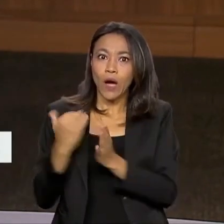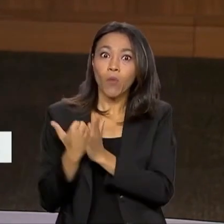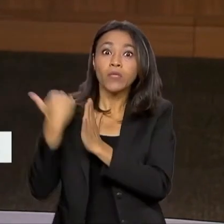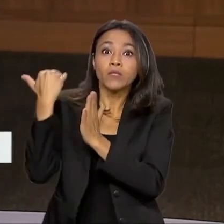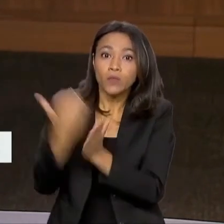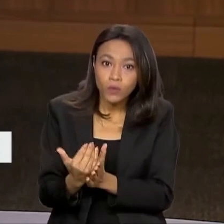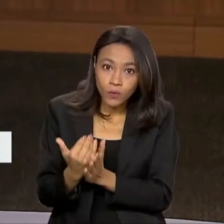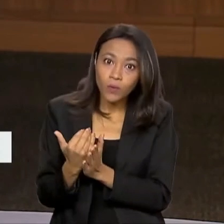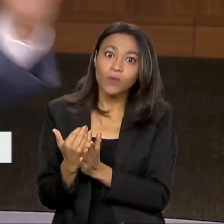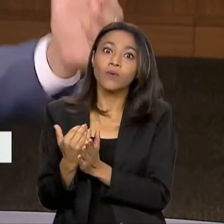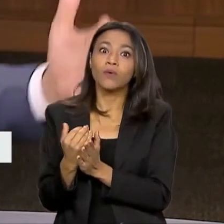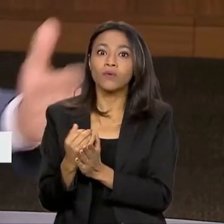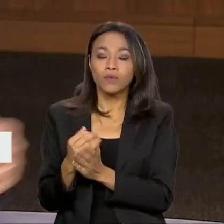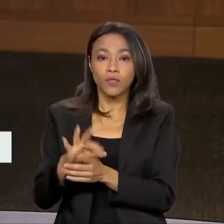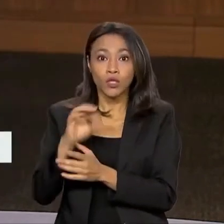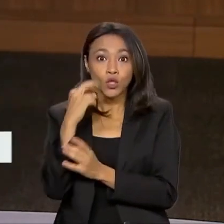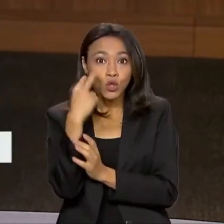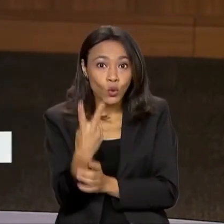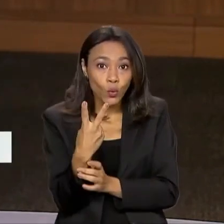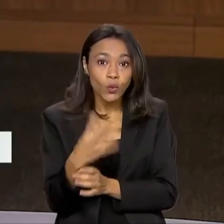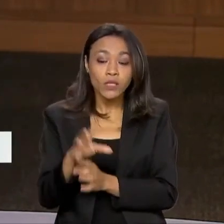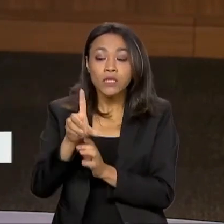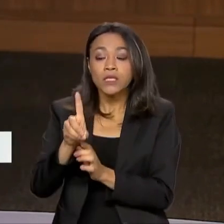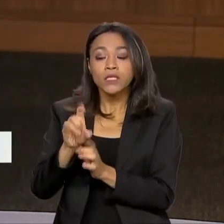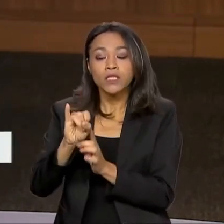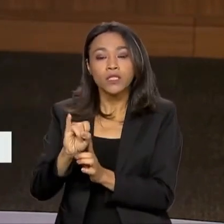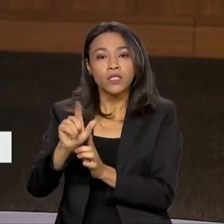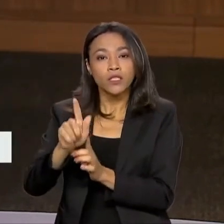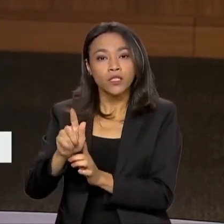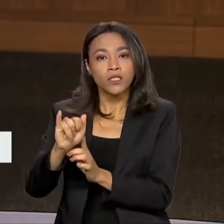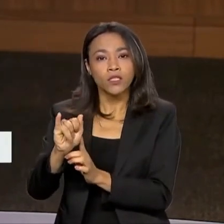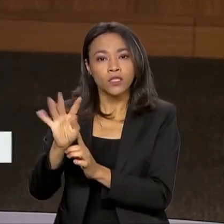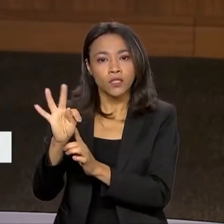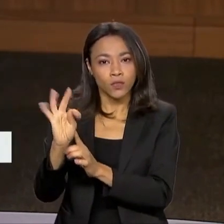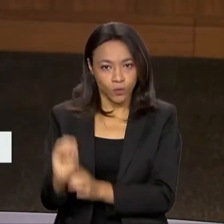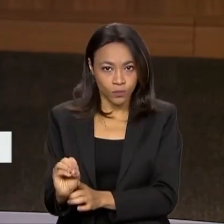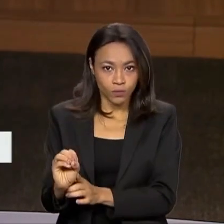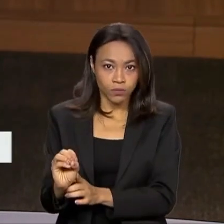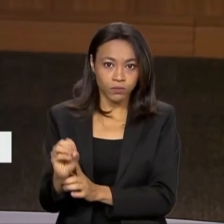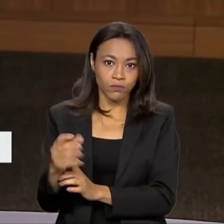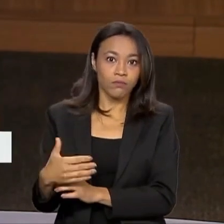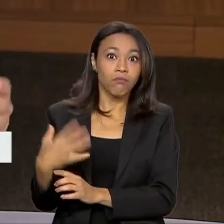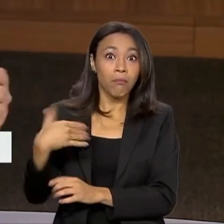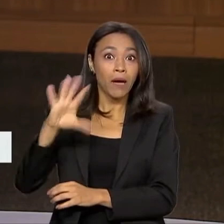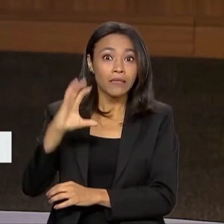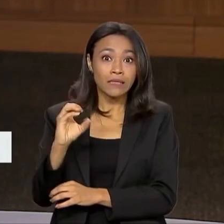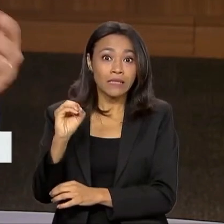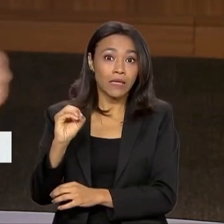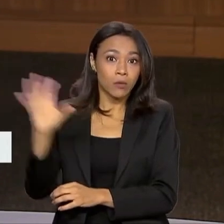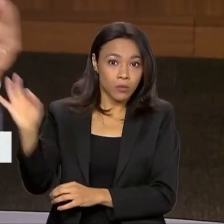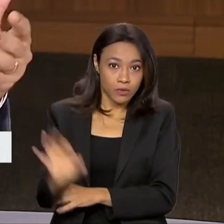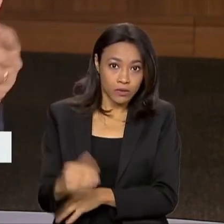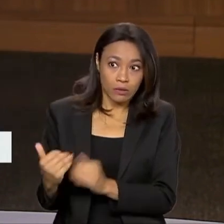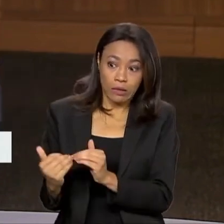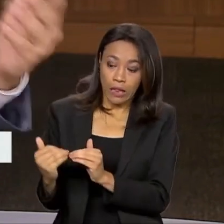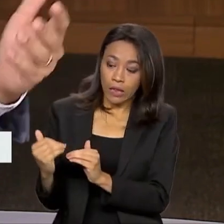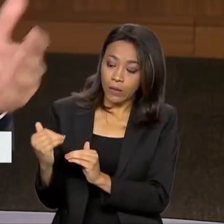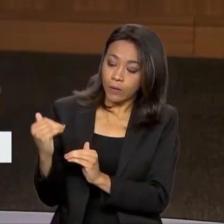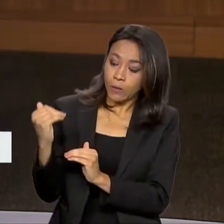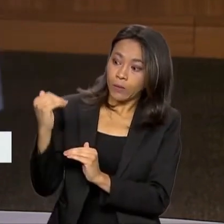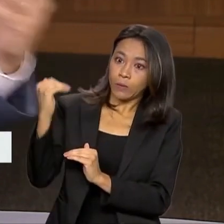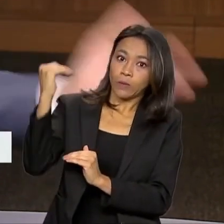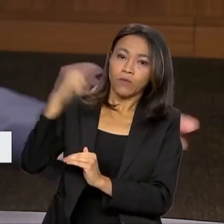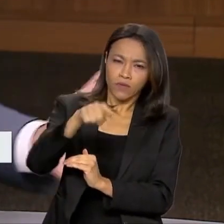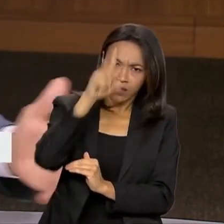controlada inflação passou de 10%, é quem me ouve como chegou a